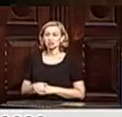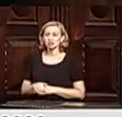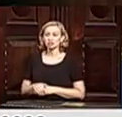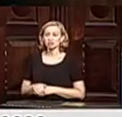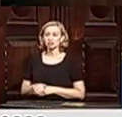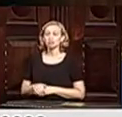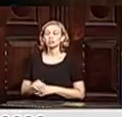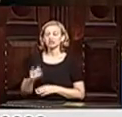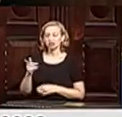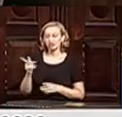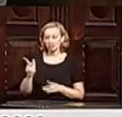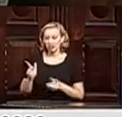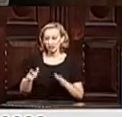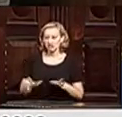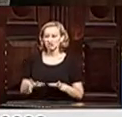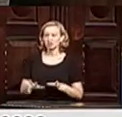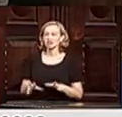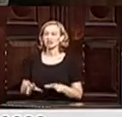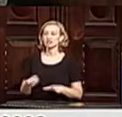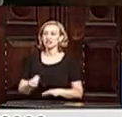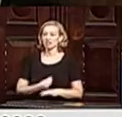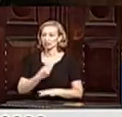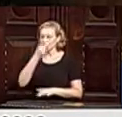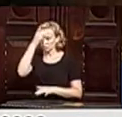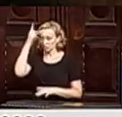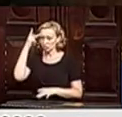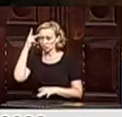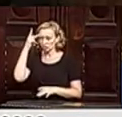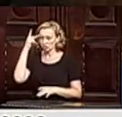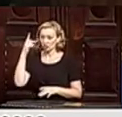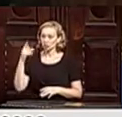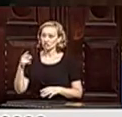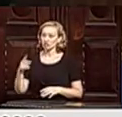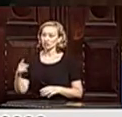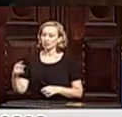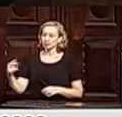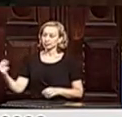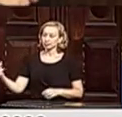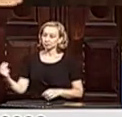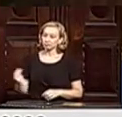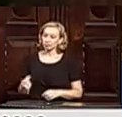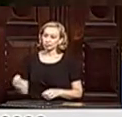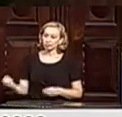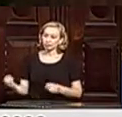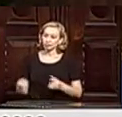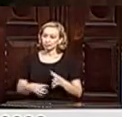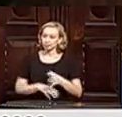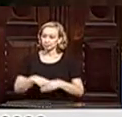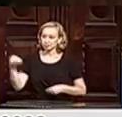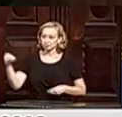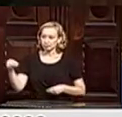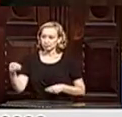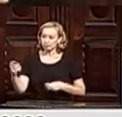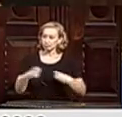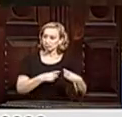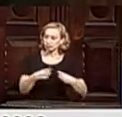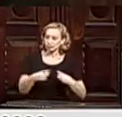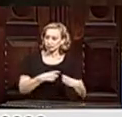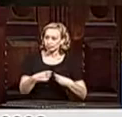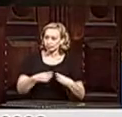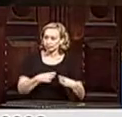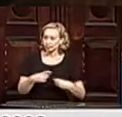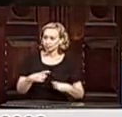total diferença na vida dessas pessoas que vêm fugida da guerra, da fome ou de situações de